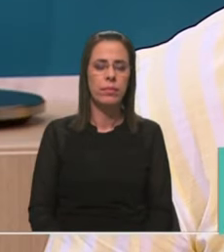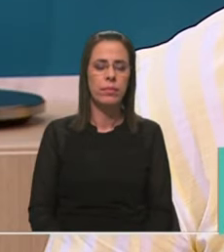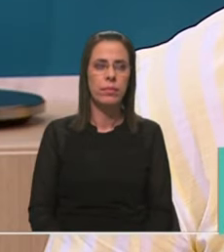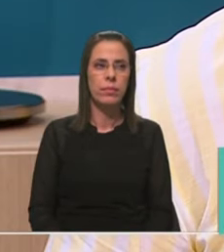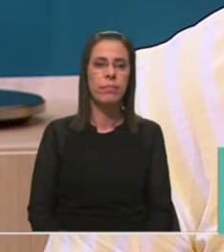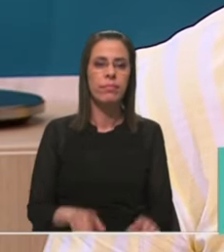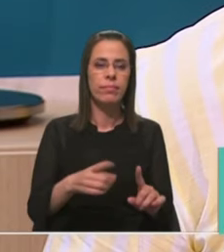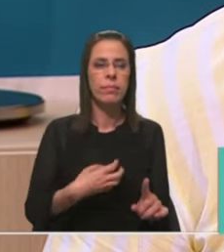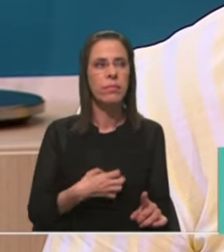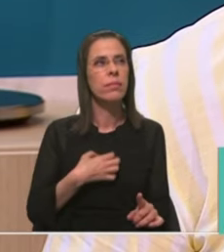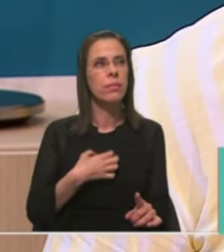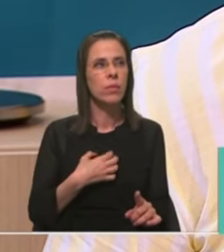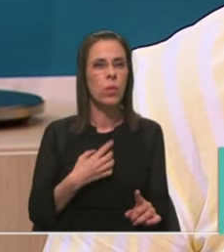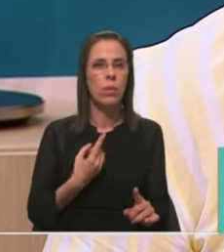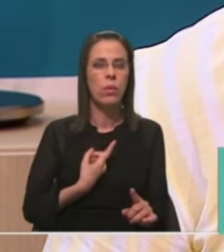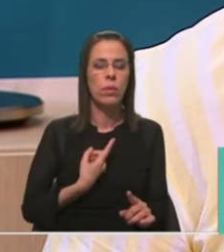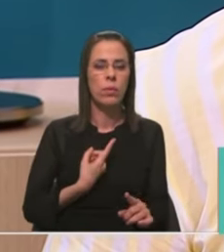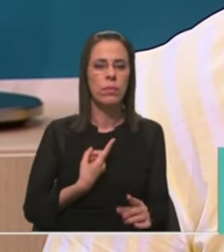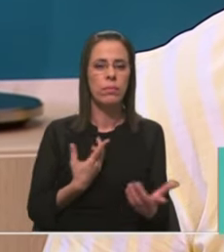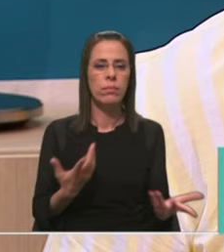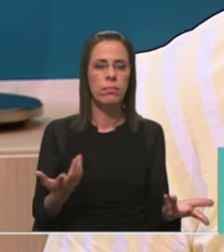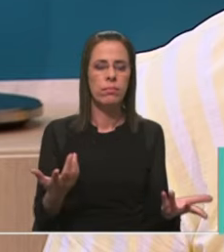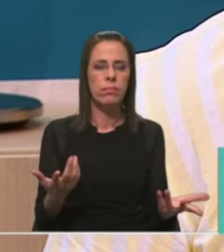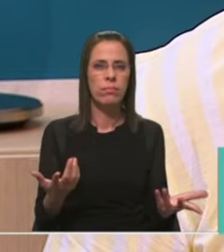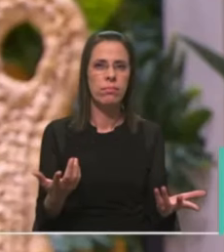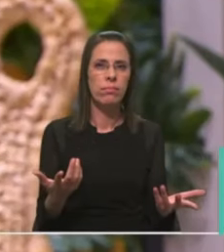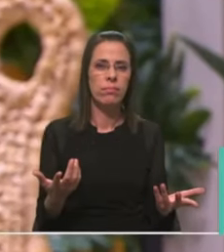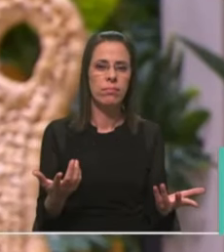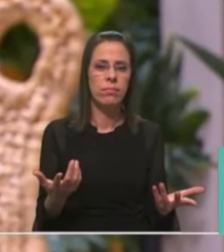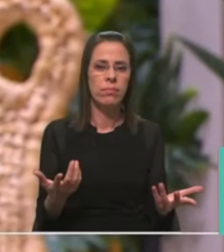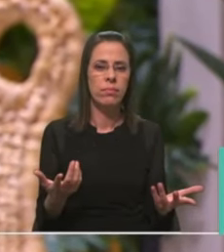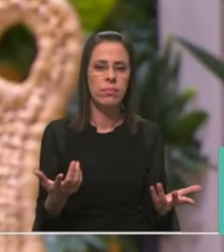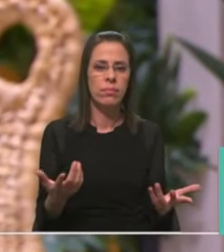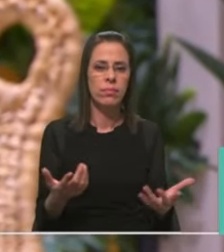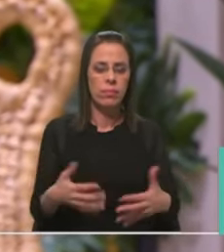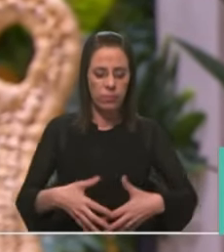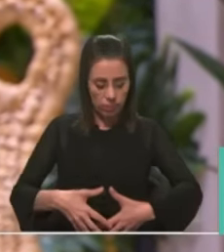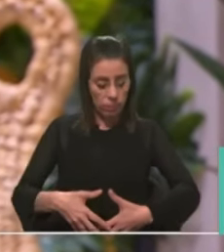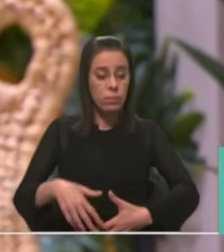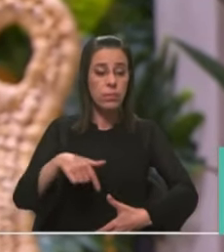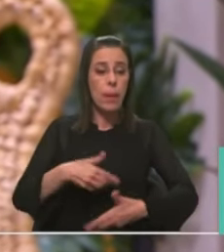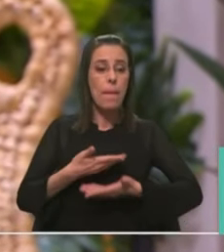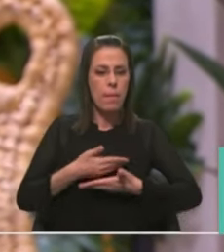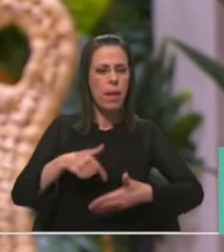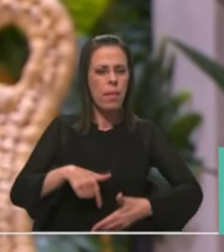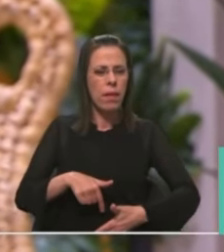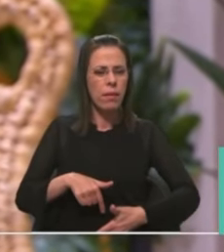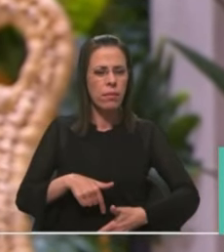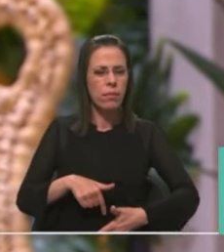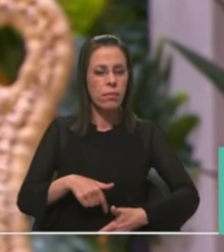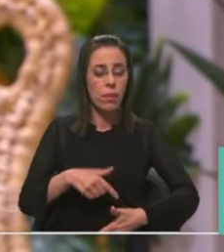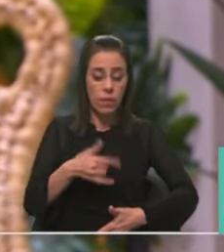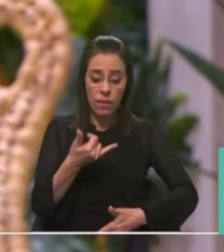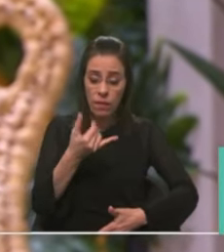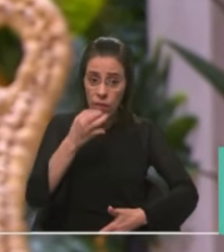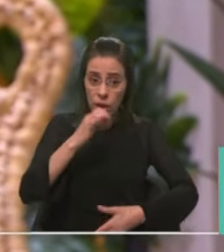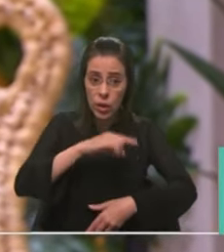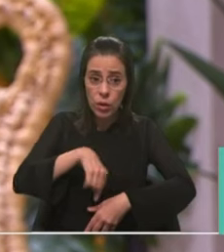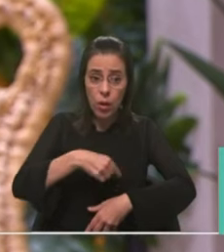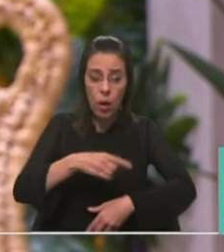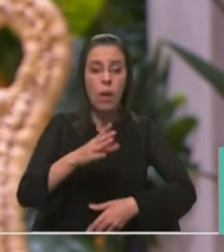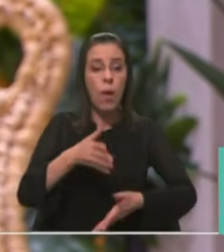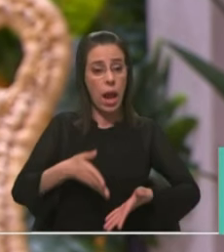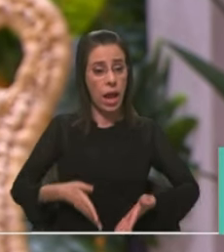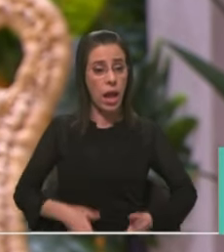Agora imaginem o que é termos dentro do ventre uma criança 28 horas sabendo que